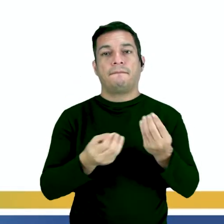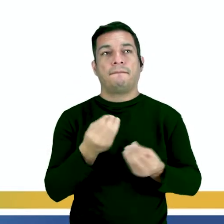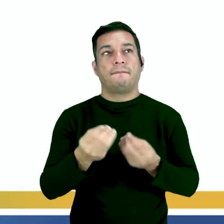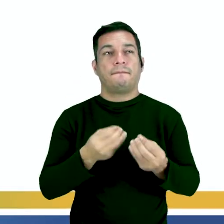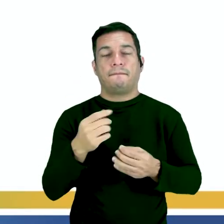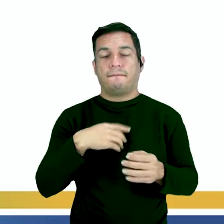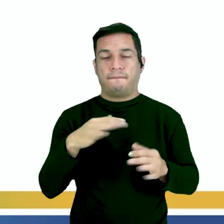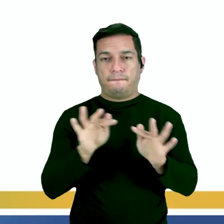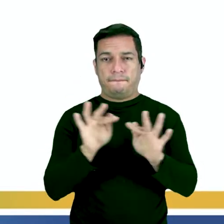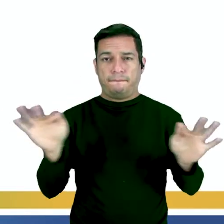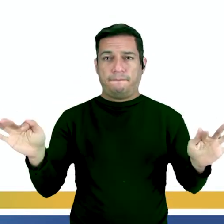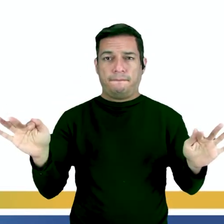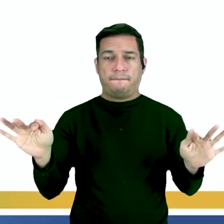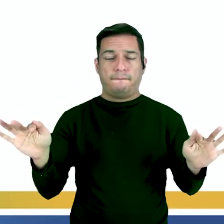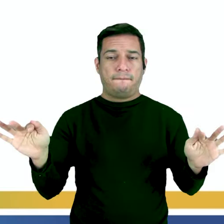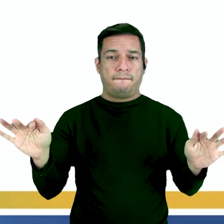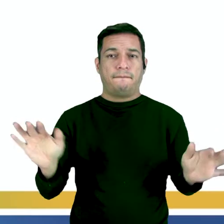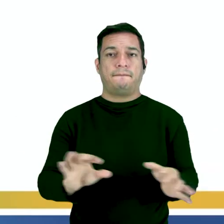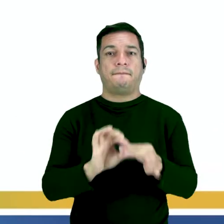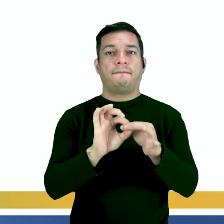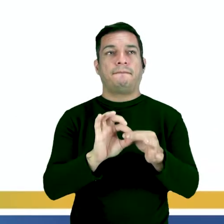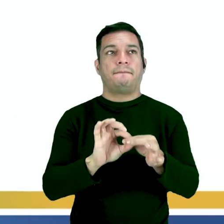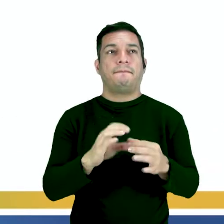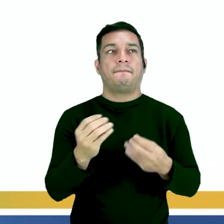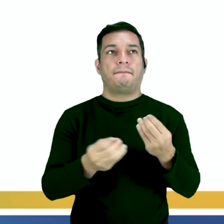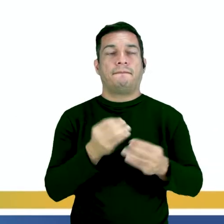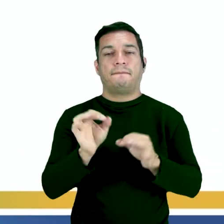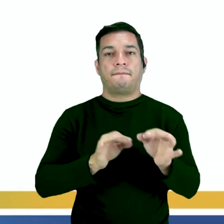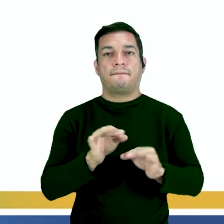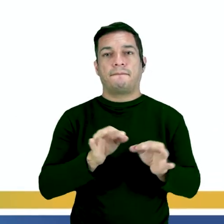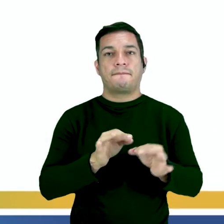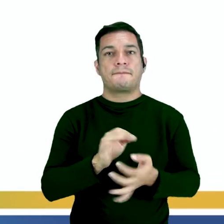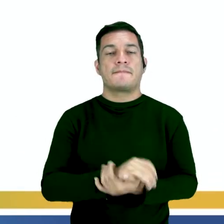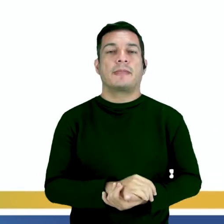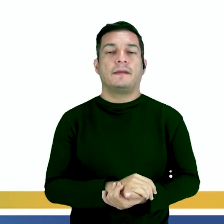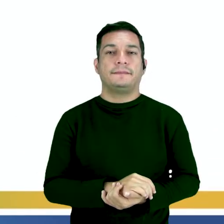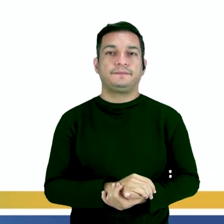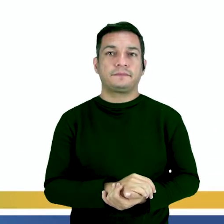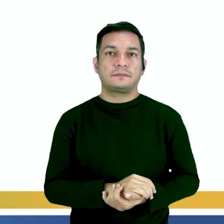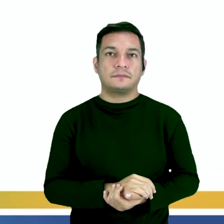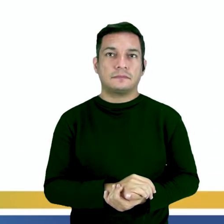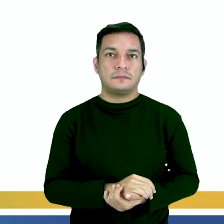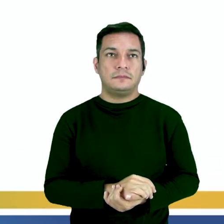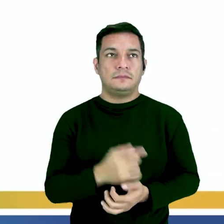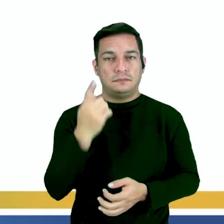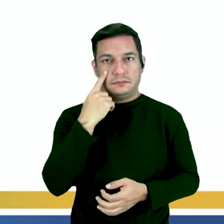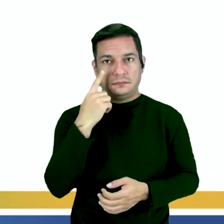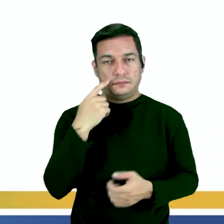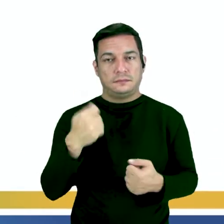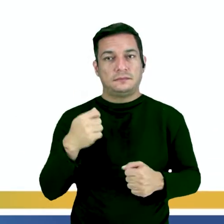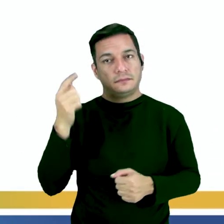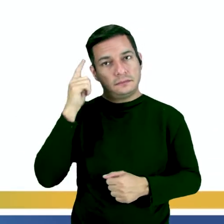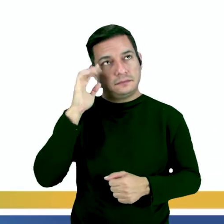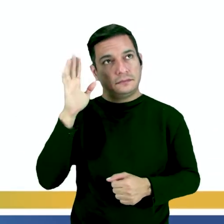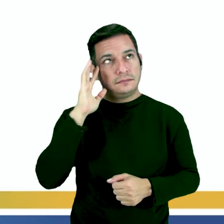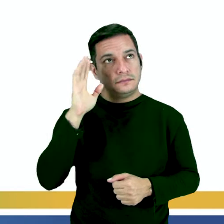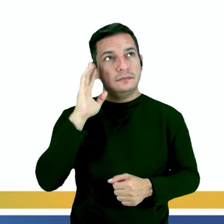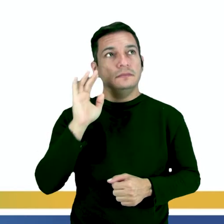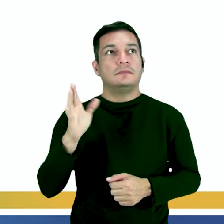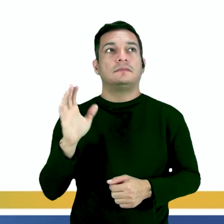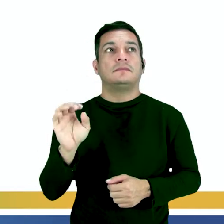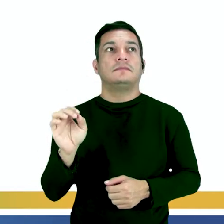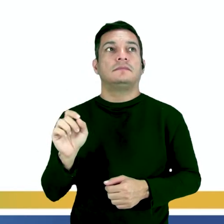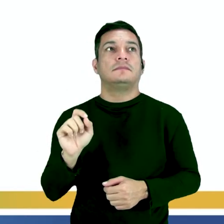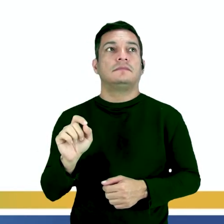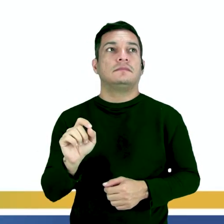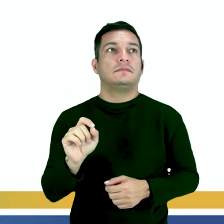minhas orações foram unidas, como que elas foram organizadas ali, certo? Então, primeiro eu devo imaginar a seguinte situação: